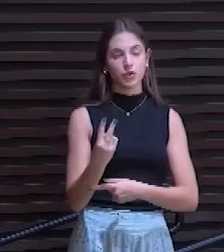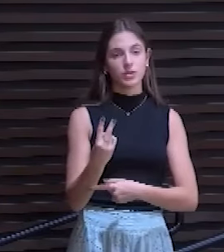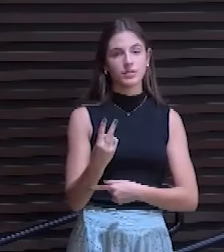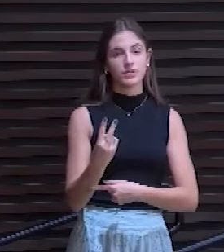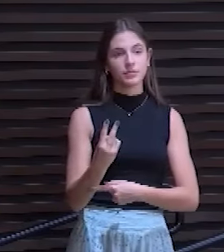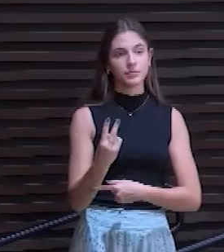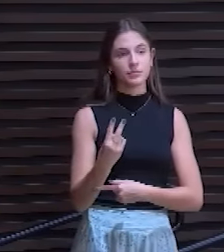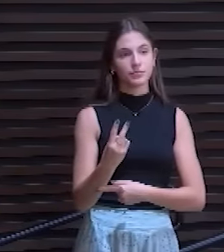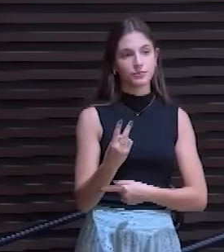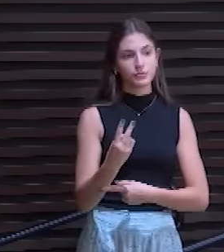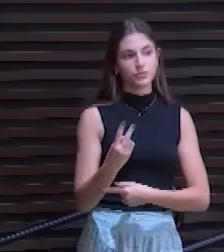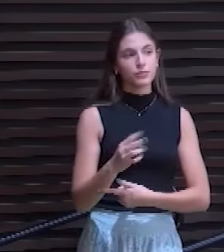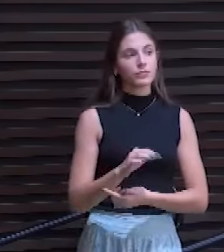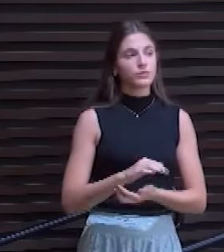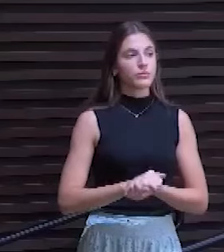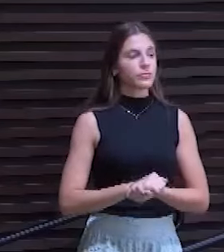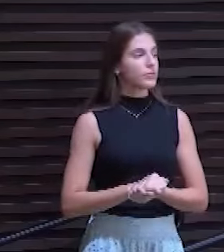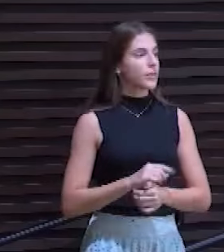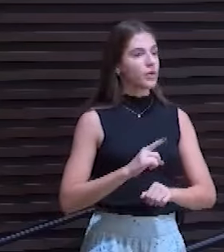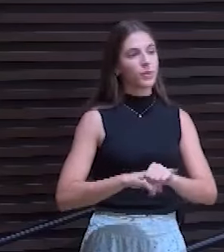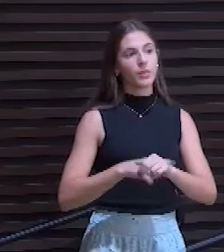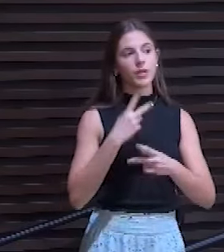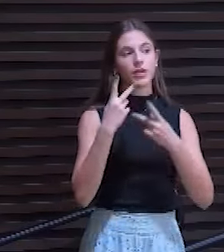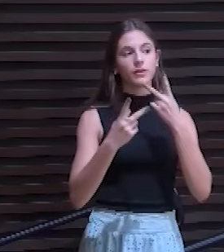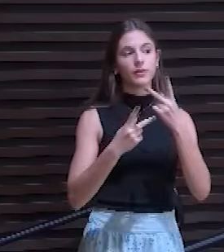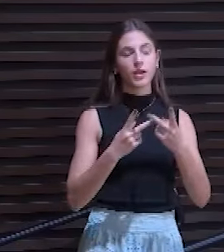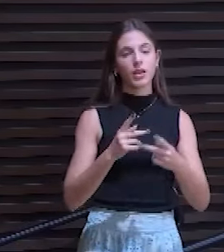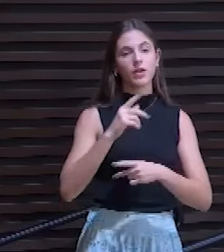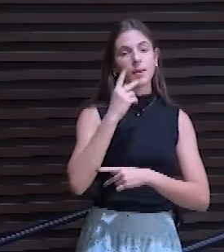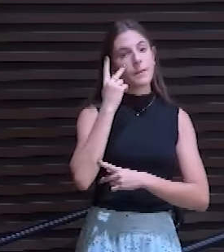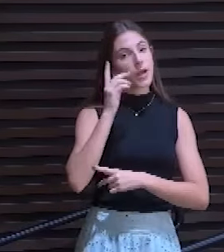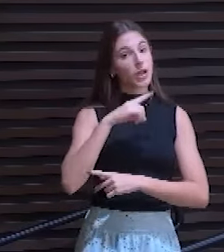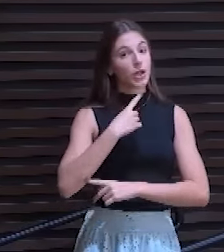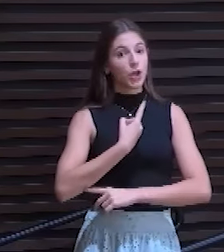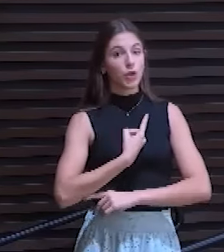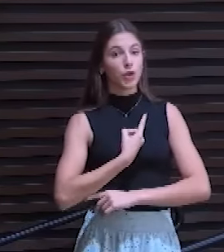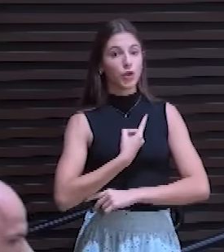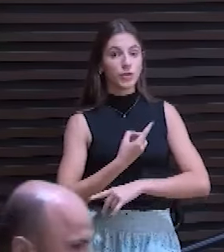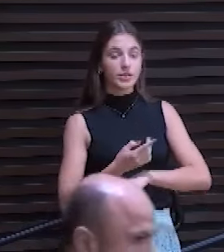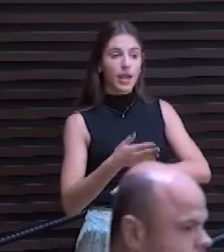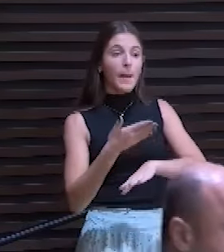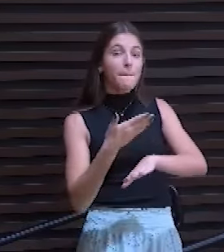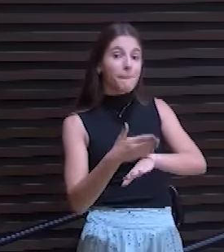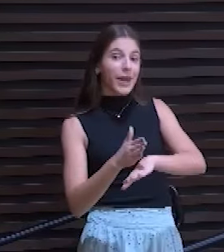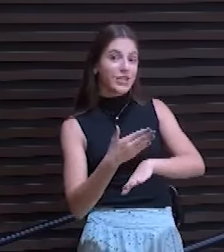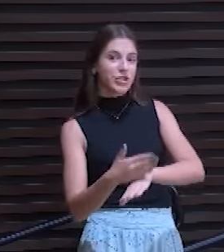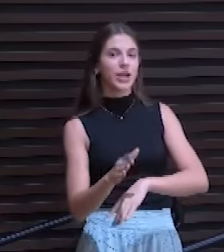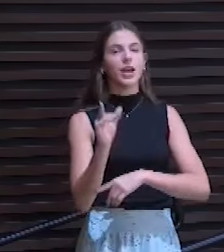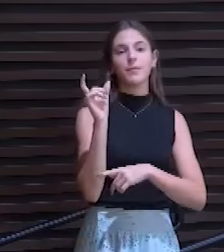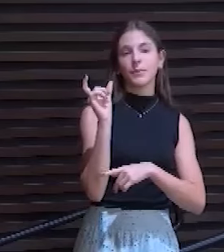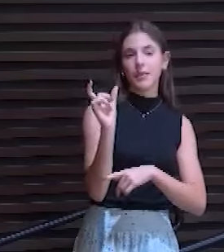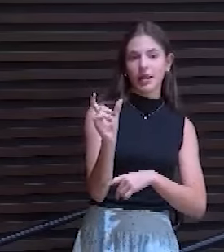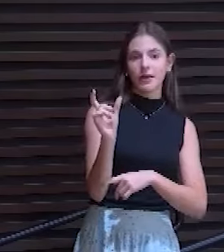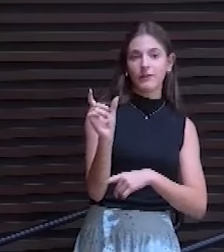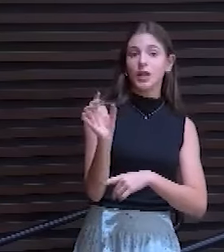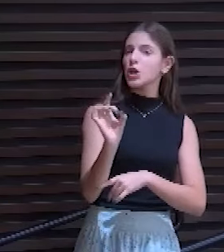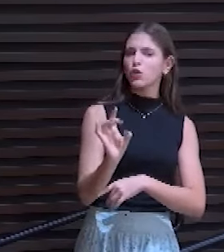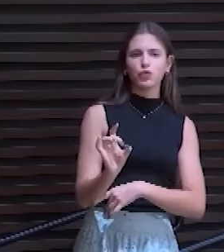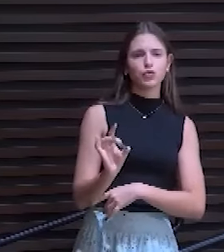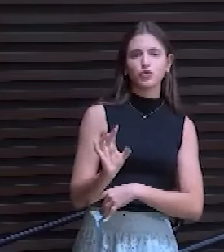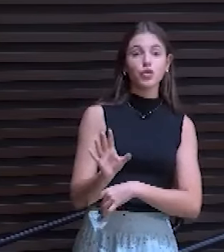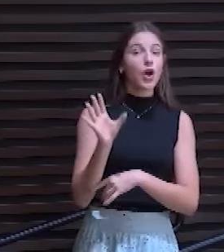irmãos da internet, quando ele diz para a gente, tornai-vos, pois, praticantes da palavra, e não